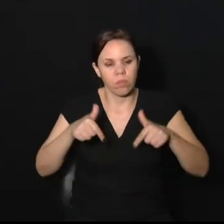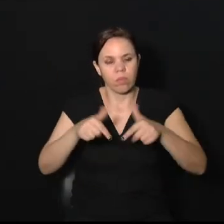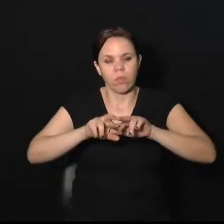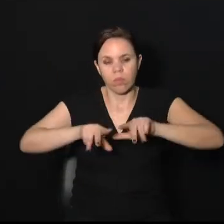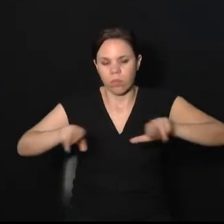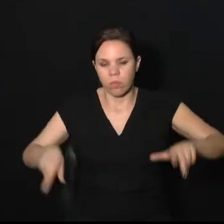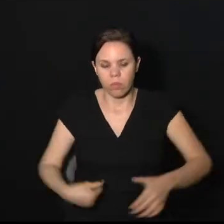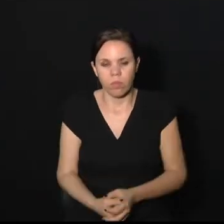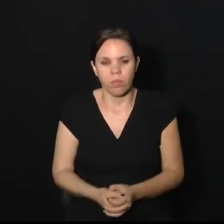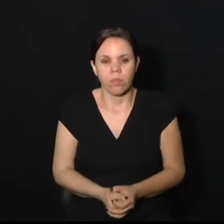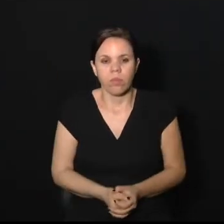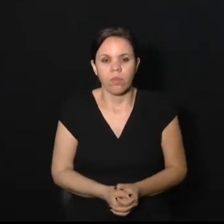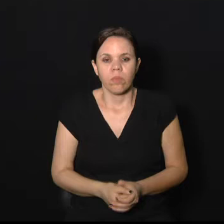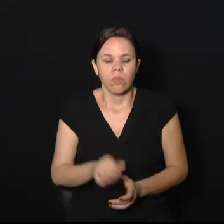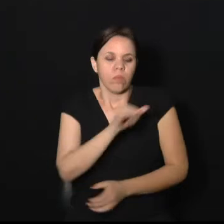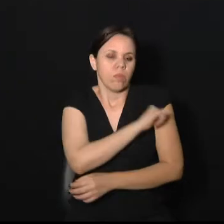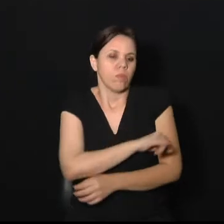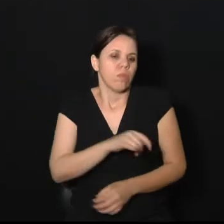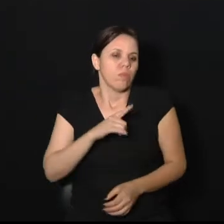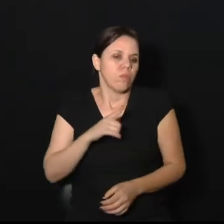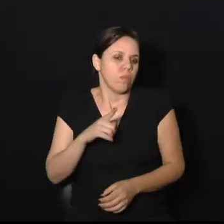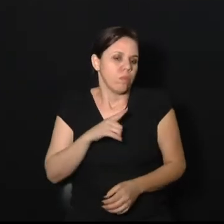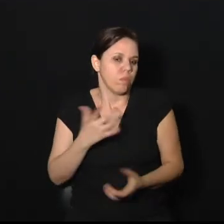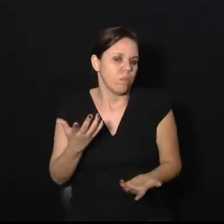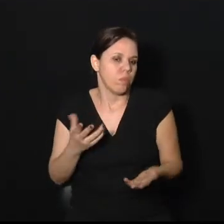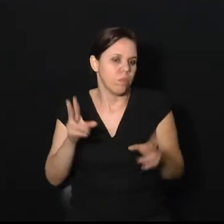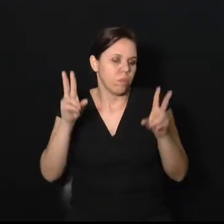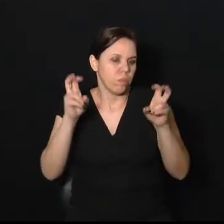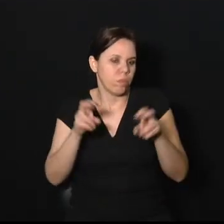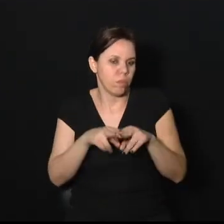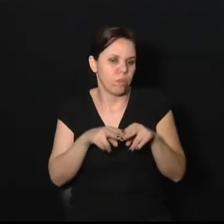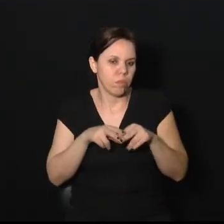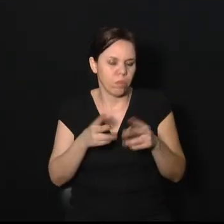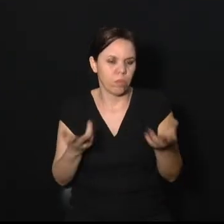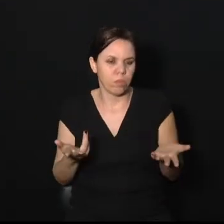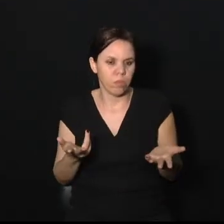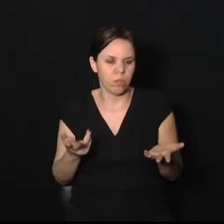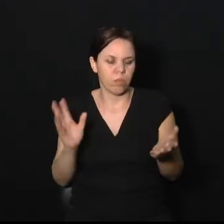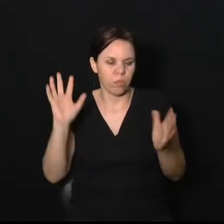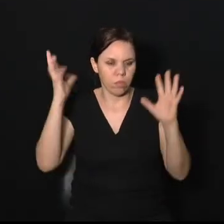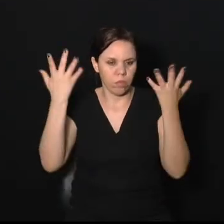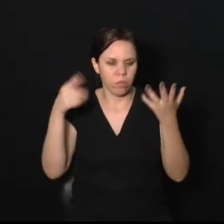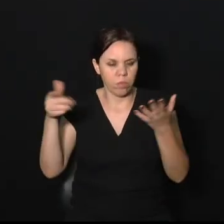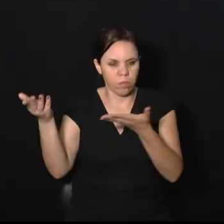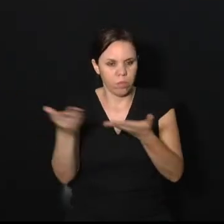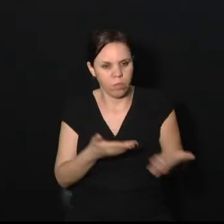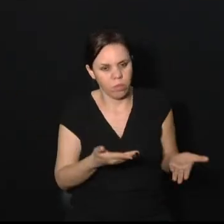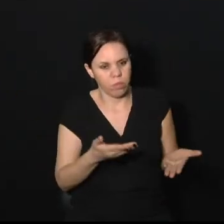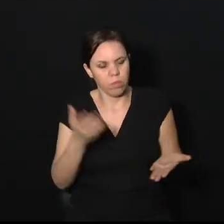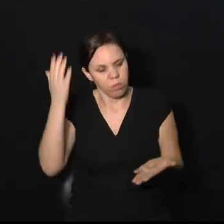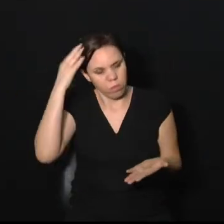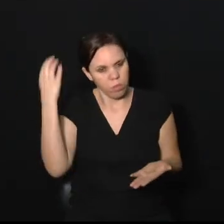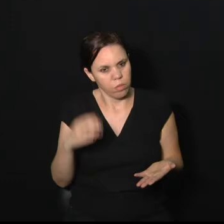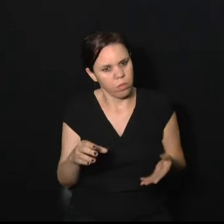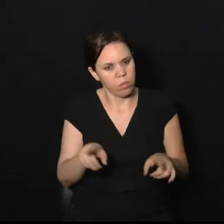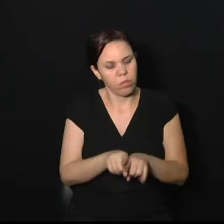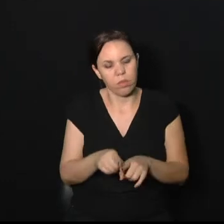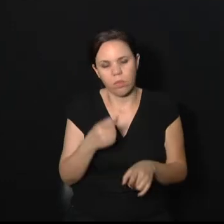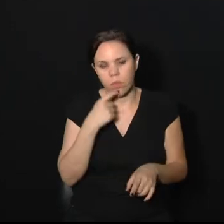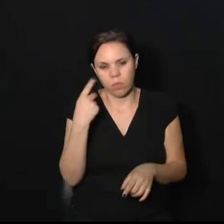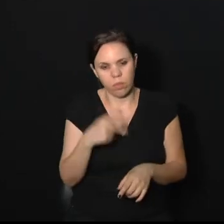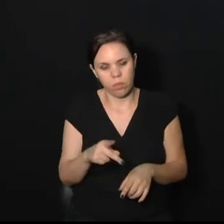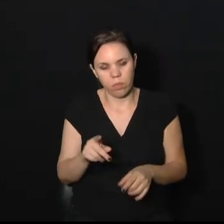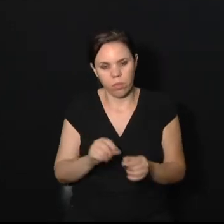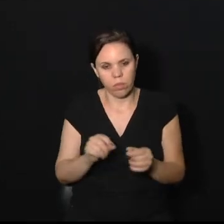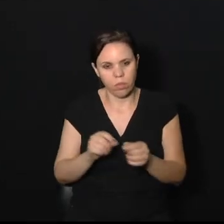iniciativas. A gente, Rio de Janeiro, teve muitas iniciativas por conta, né, de todos os eventos que eles receberam, Curitiba também, mas Campinas também está